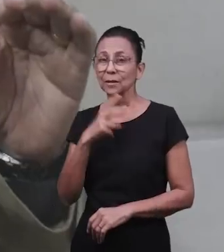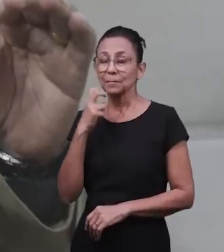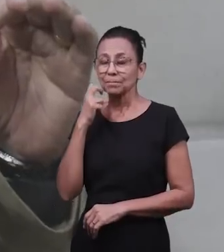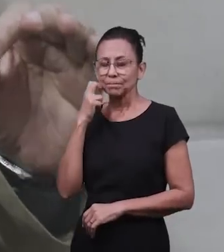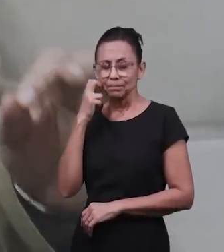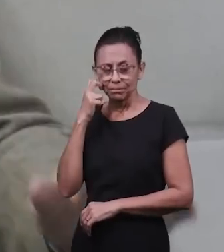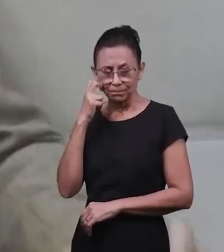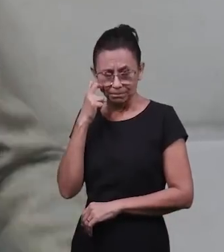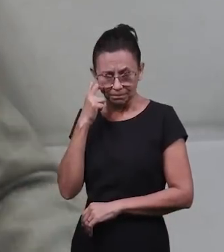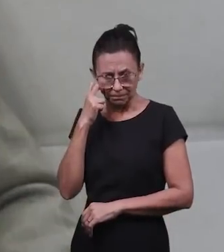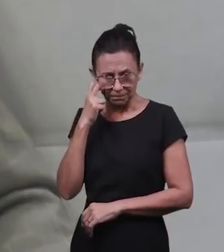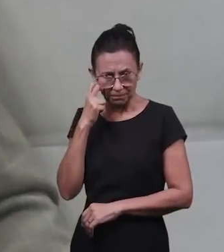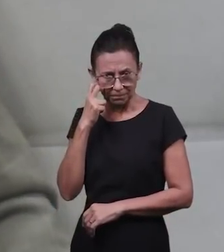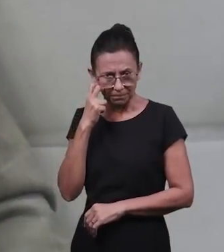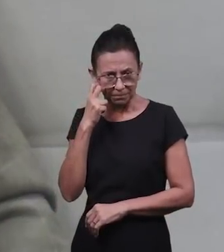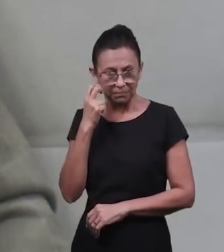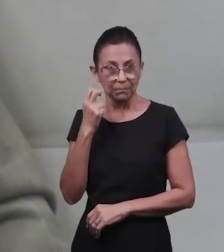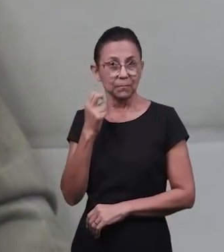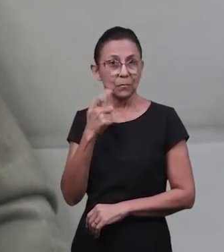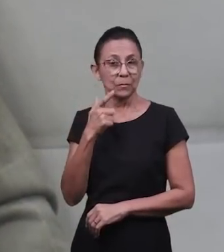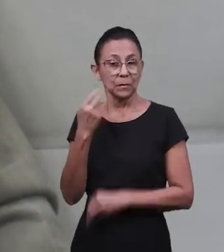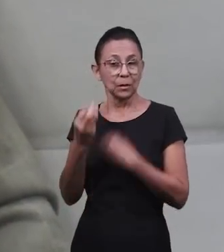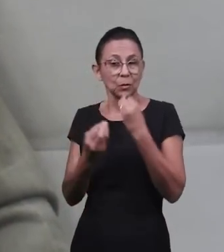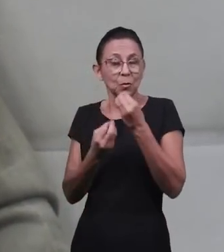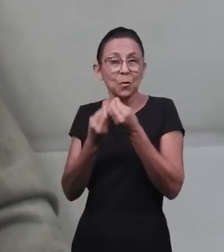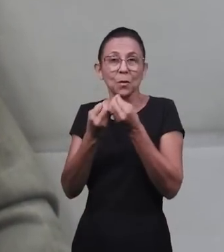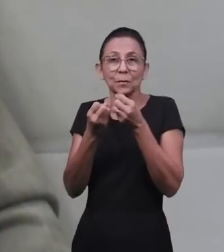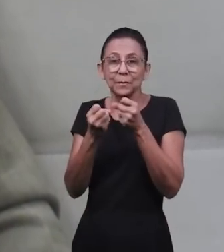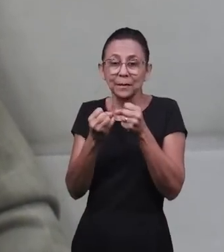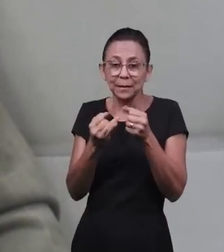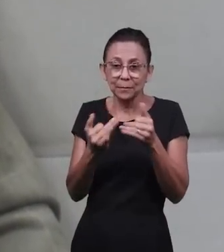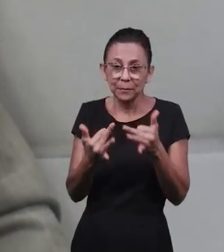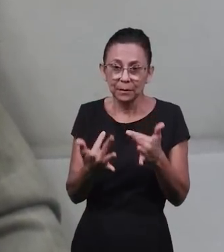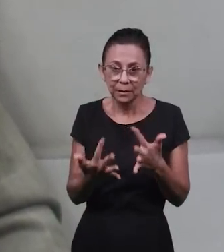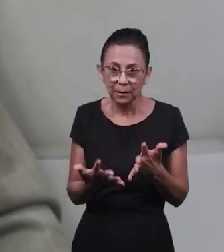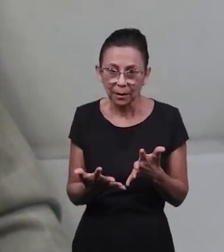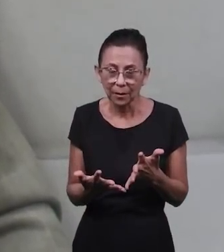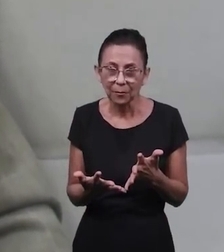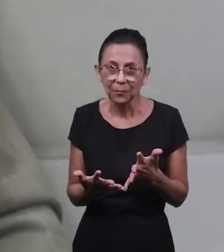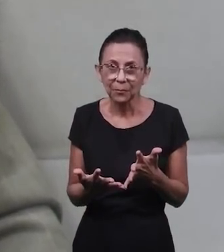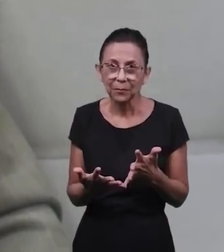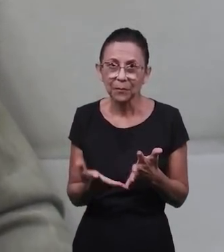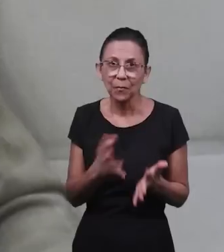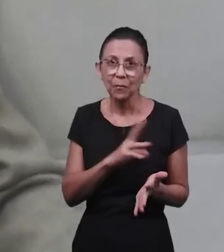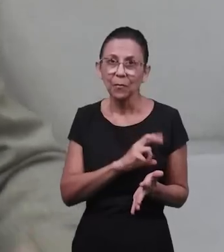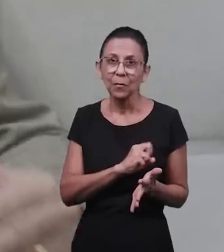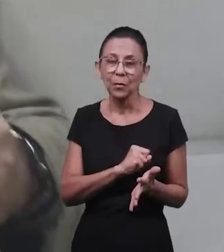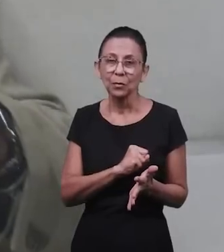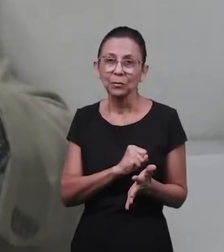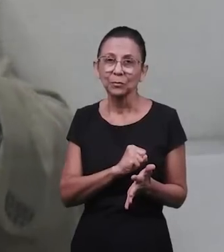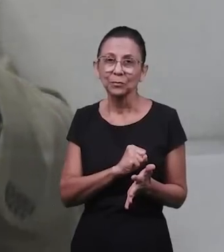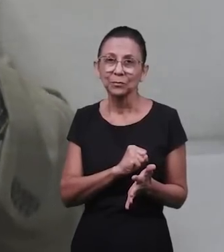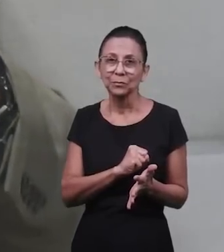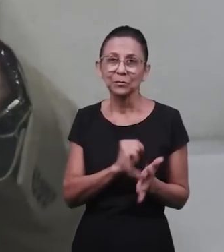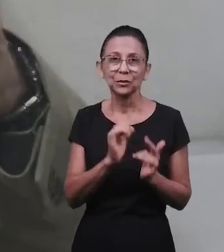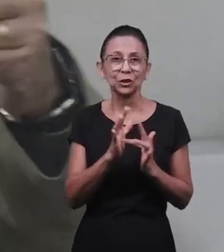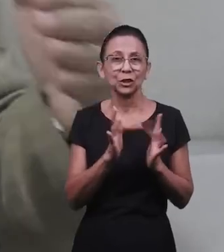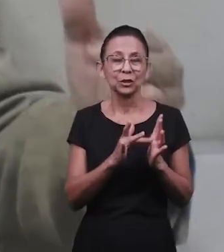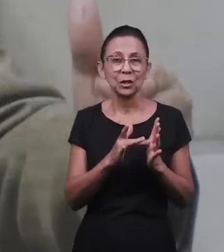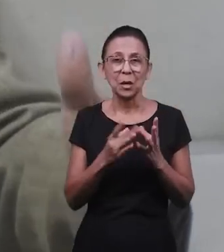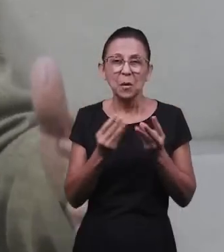nos constranger, porque não tem como ser explicado este amor, porque nós